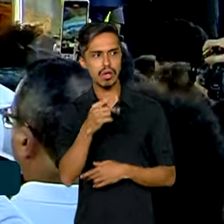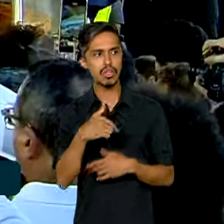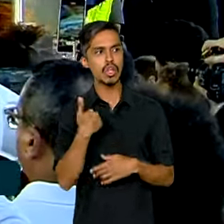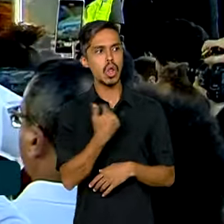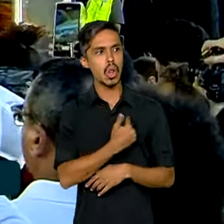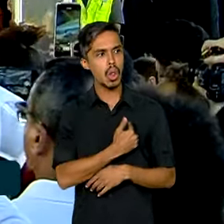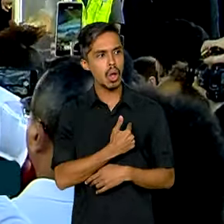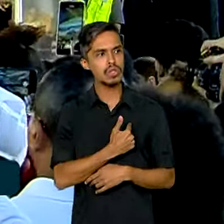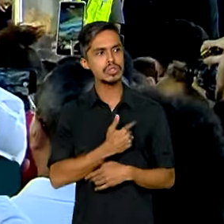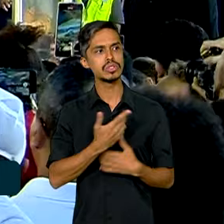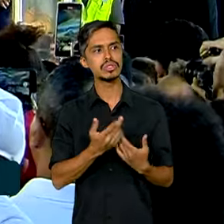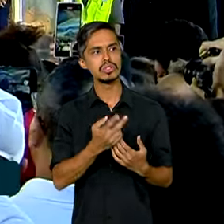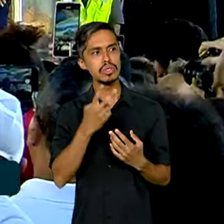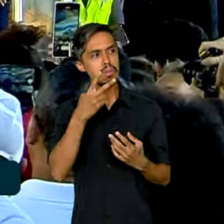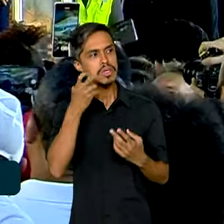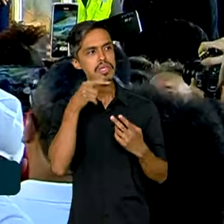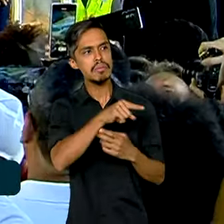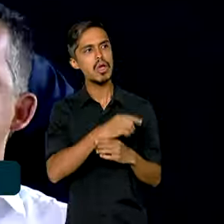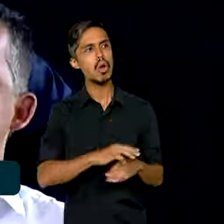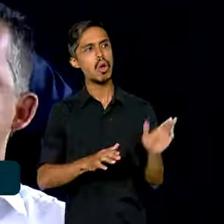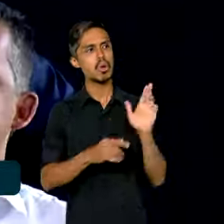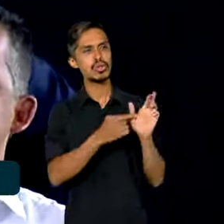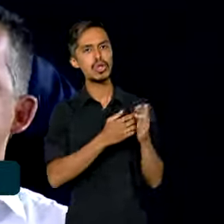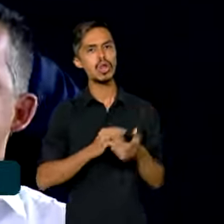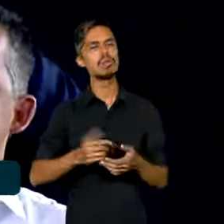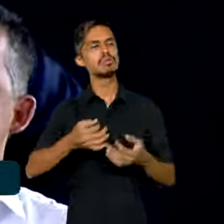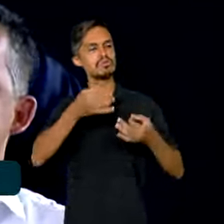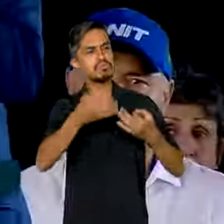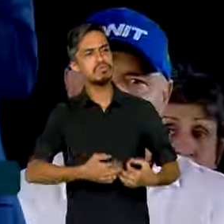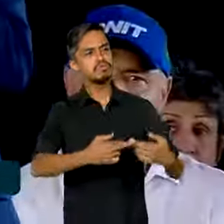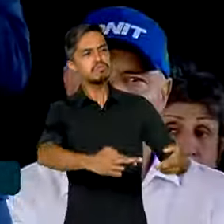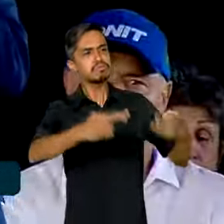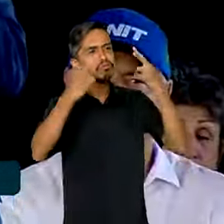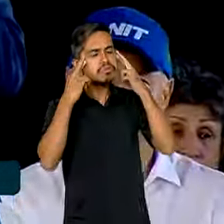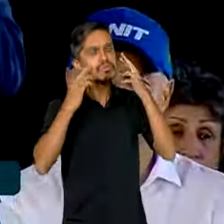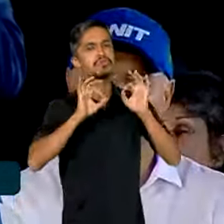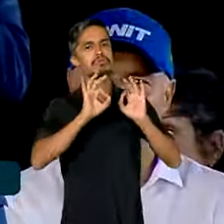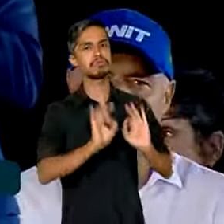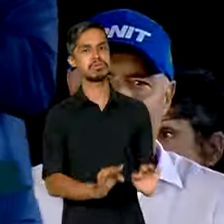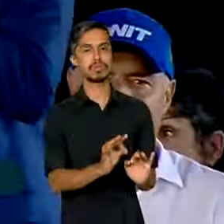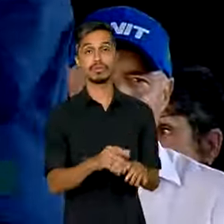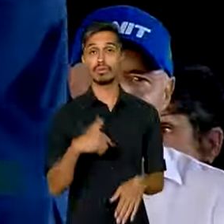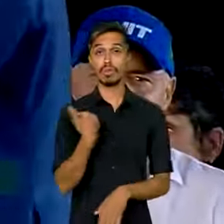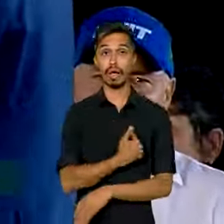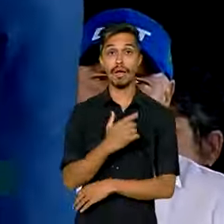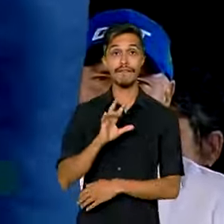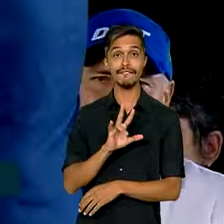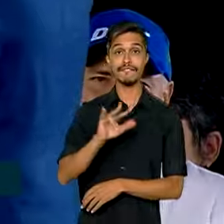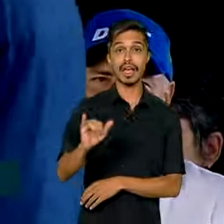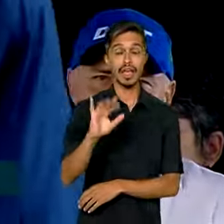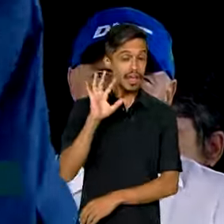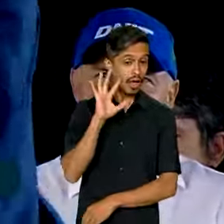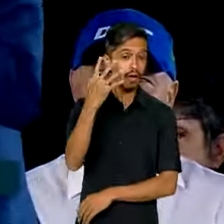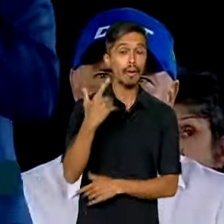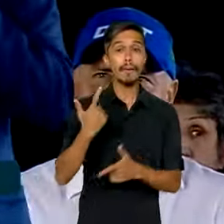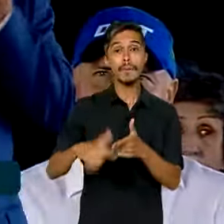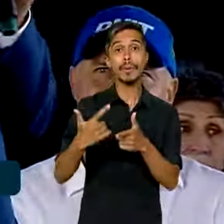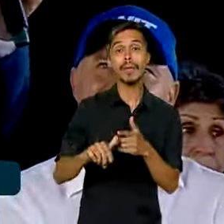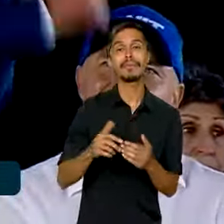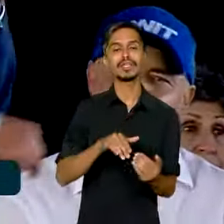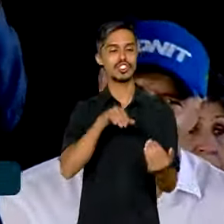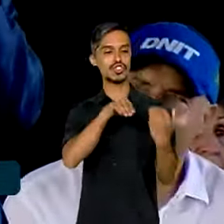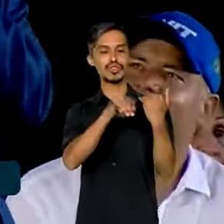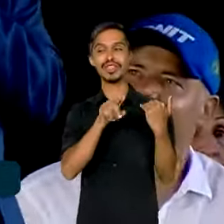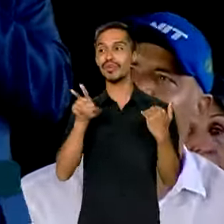o destratou, porque a gente tratou todo mundo com respeito. A gente vai resolver o problema da ferrovia que o